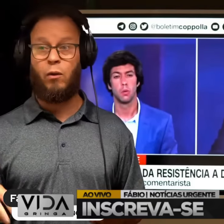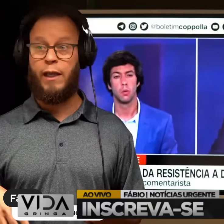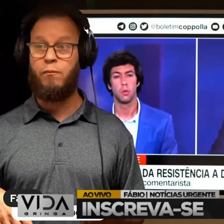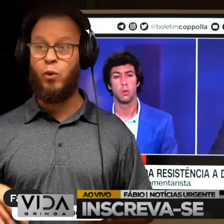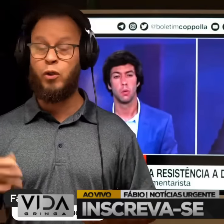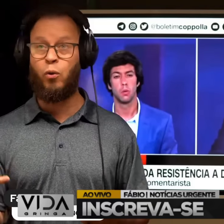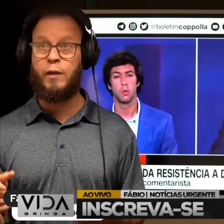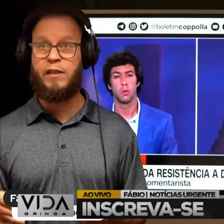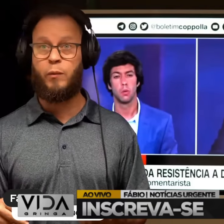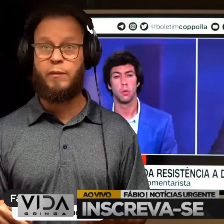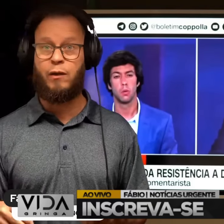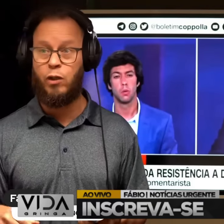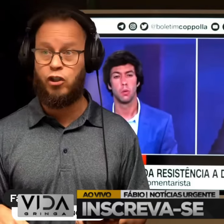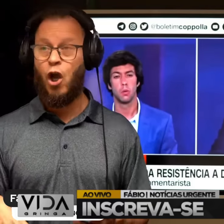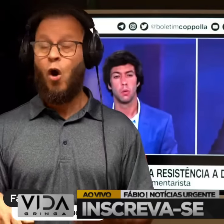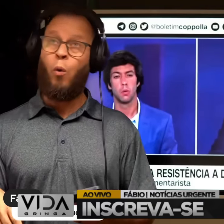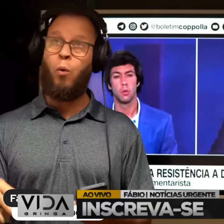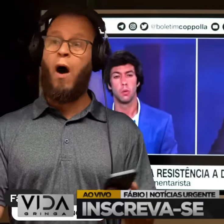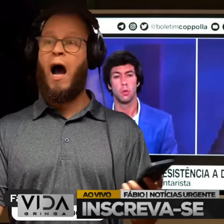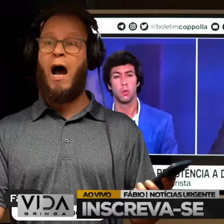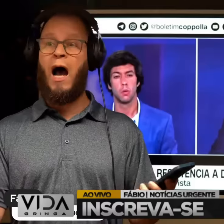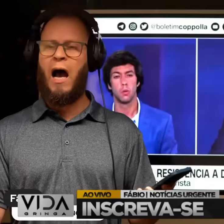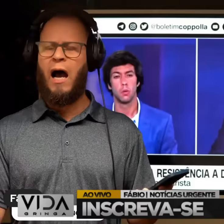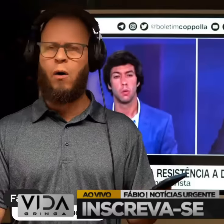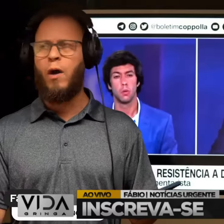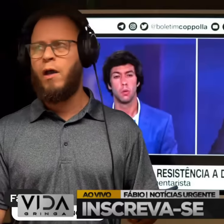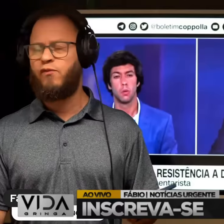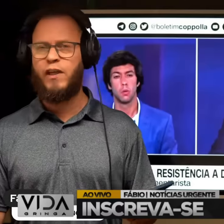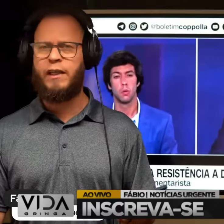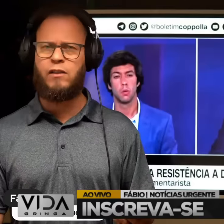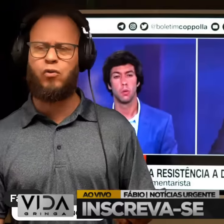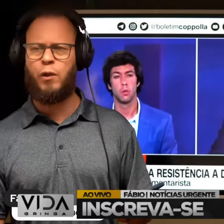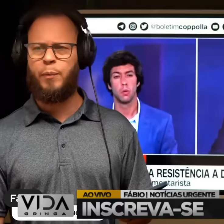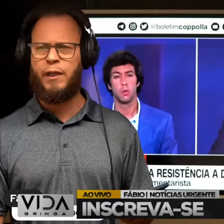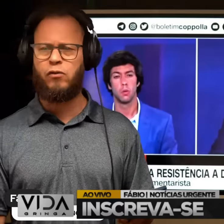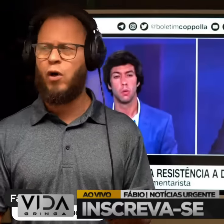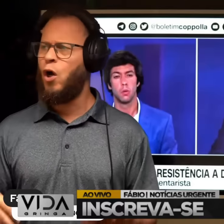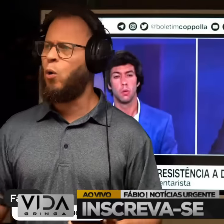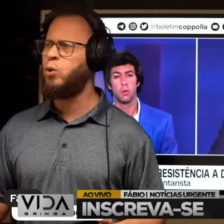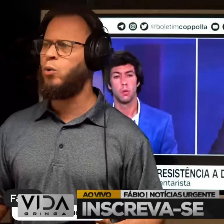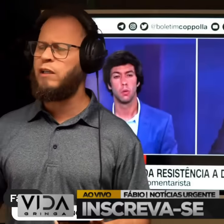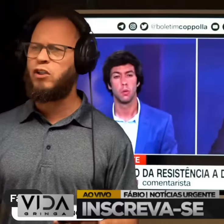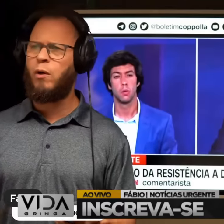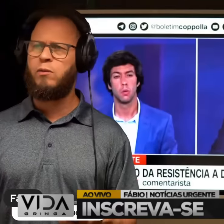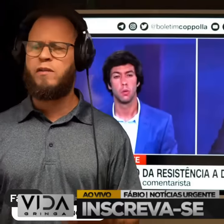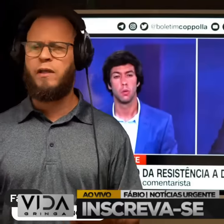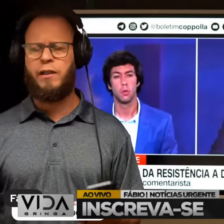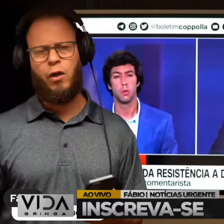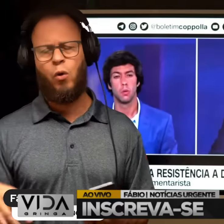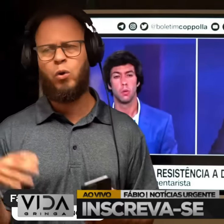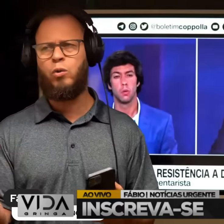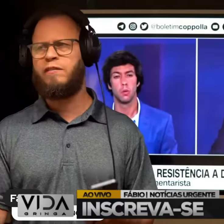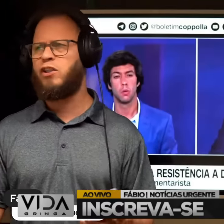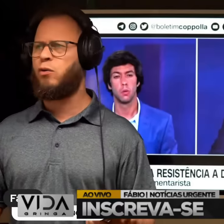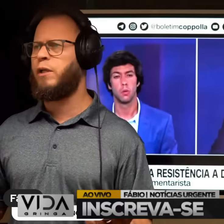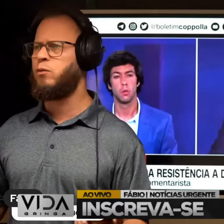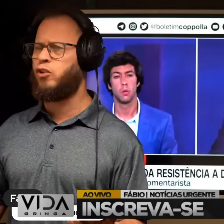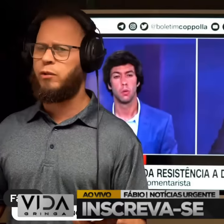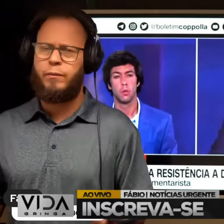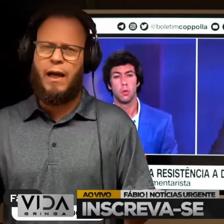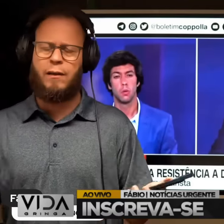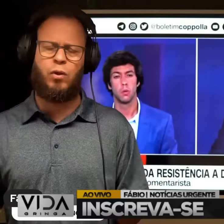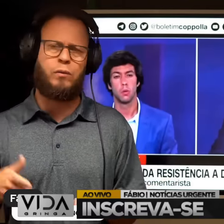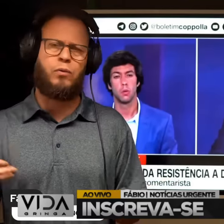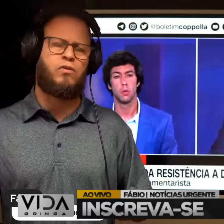escolhendo alguém muito ruim para a Suprema Corte. Uau! Fiquei surpreso. O Lula vai escolher o Zanin. O Lula vai escolher o